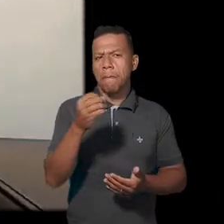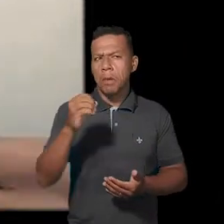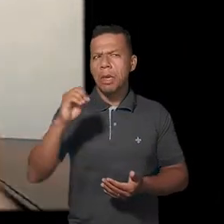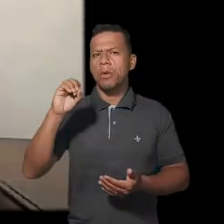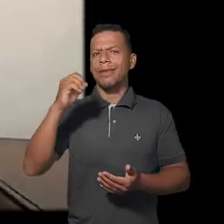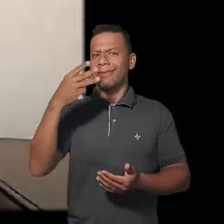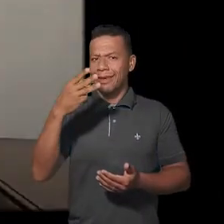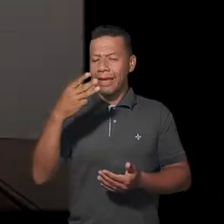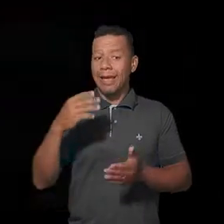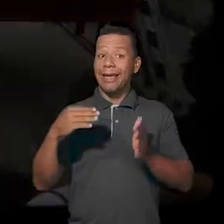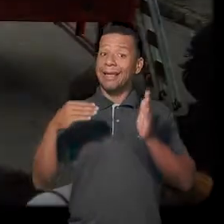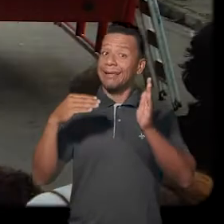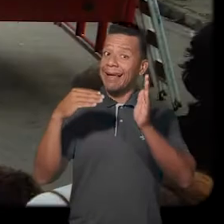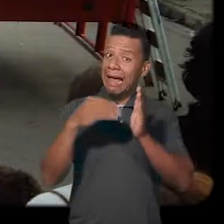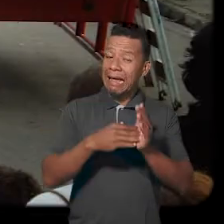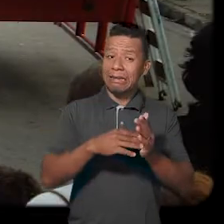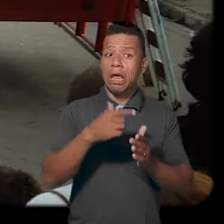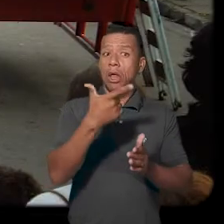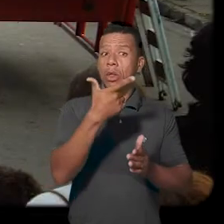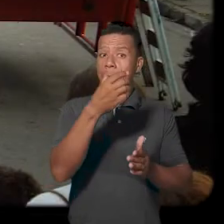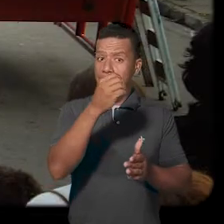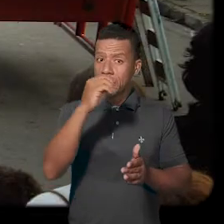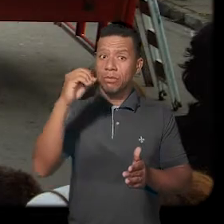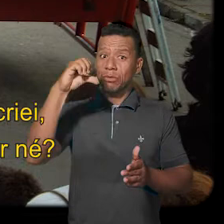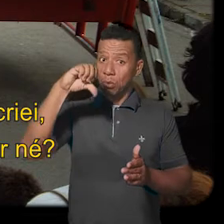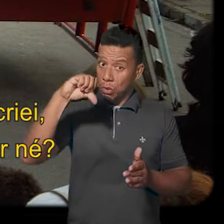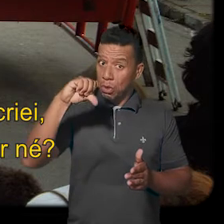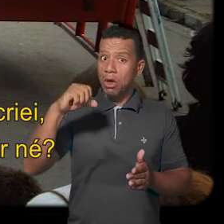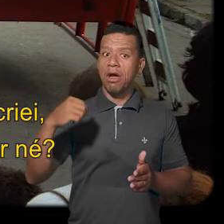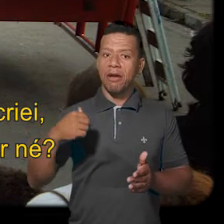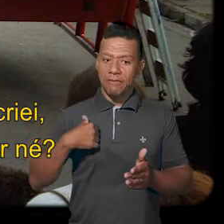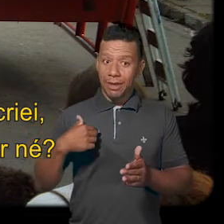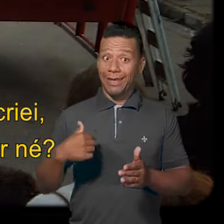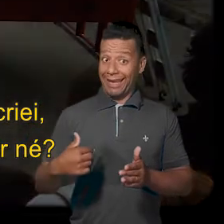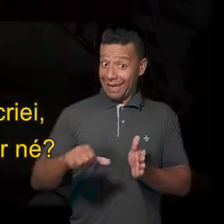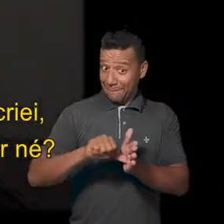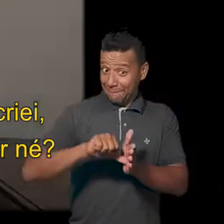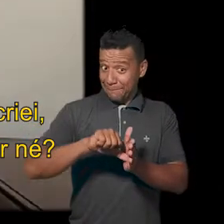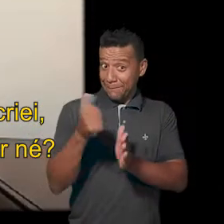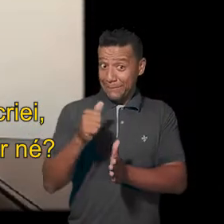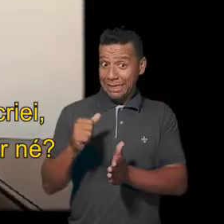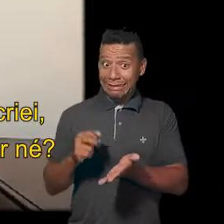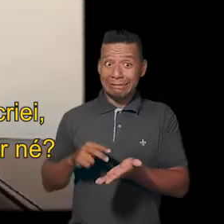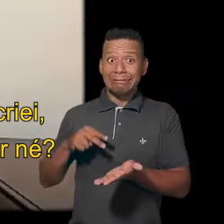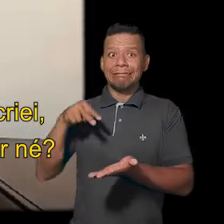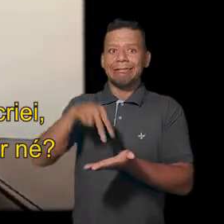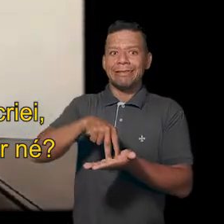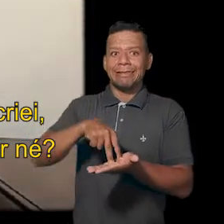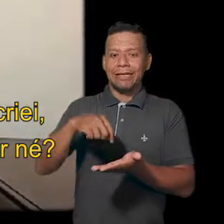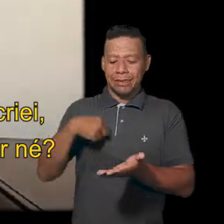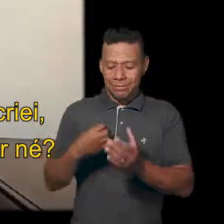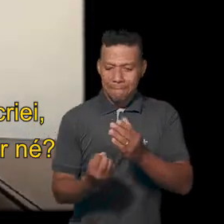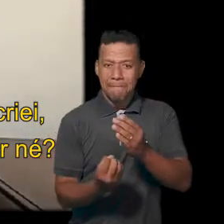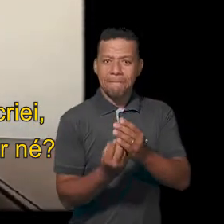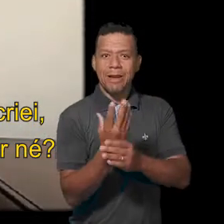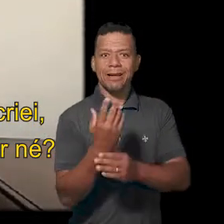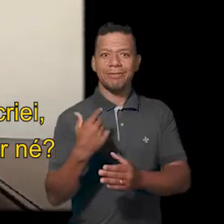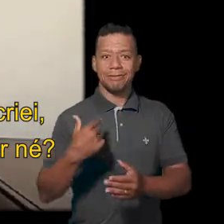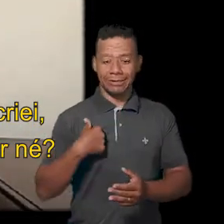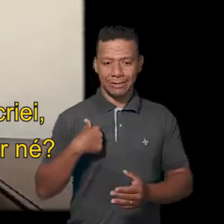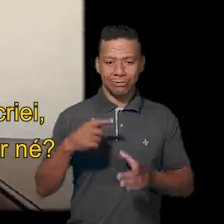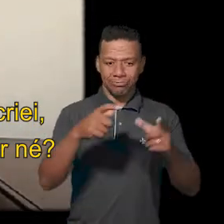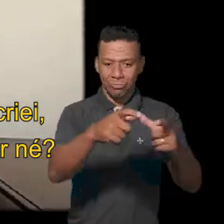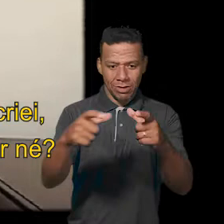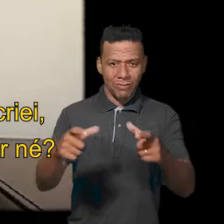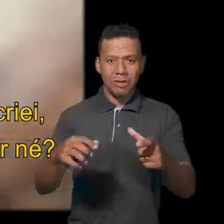2003, 2004 até 2009, eu apresentei meu primeiro número no Arena, eu criei, apresentei, que era um espaço para a